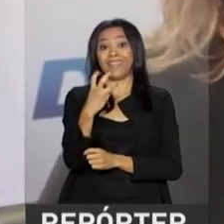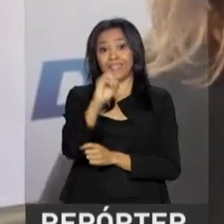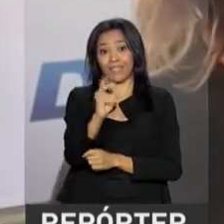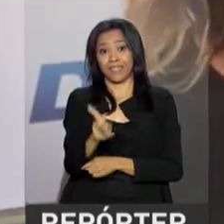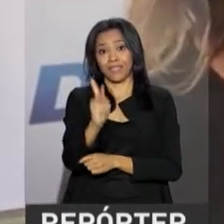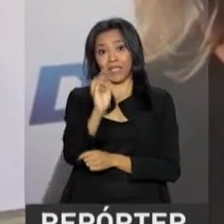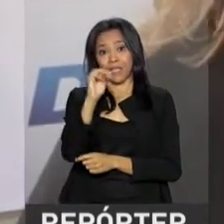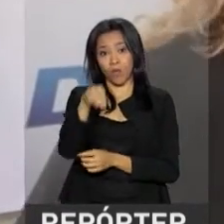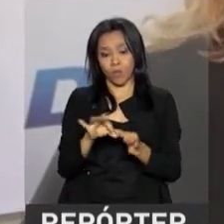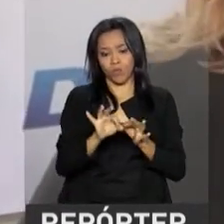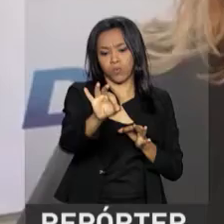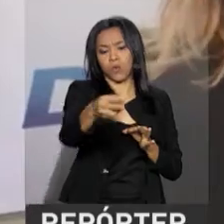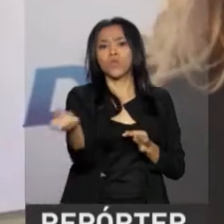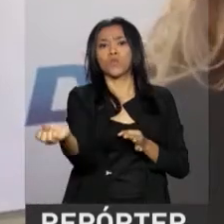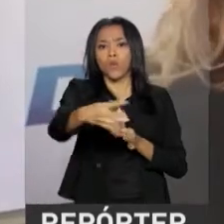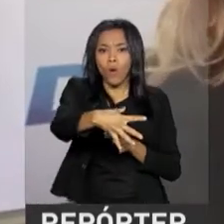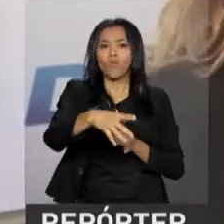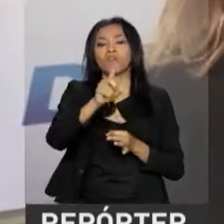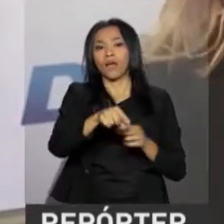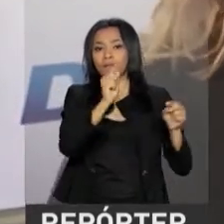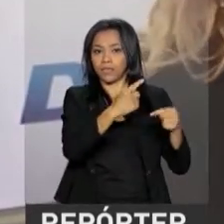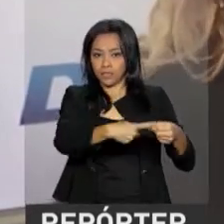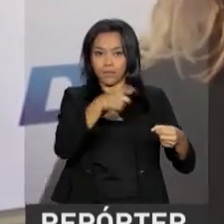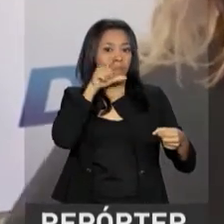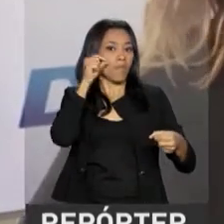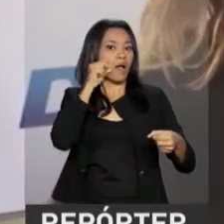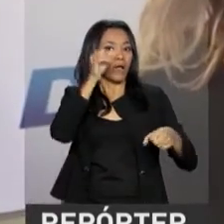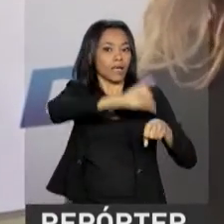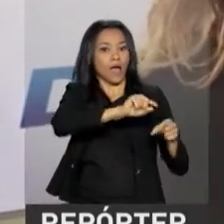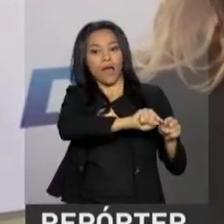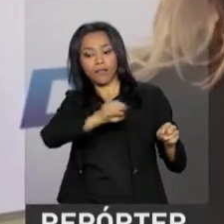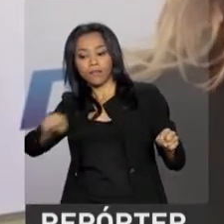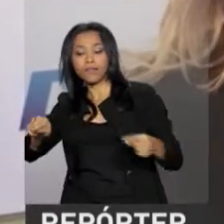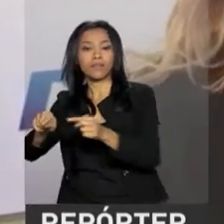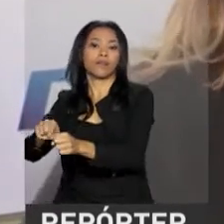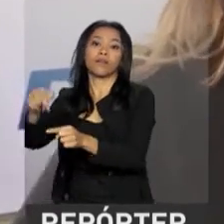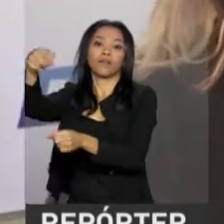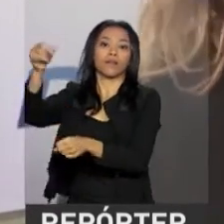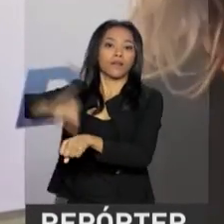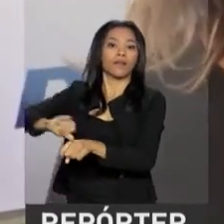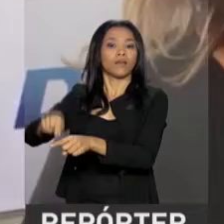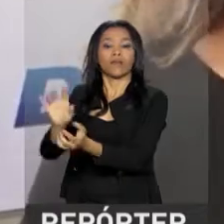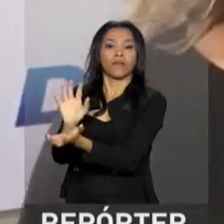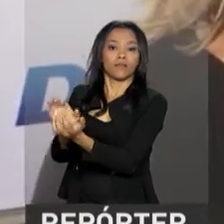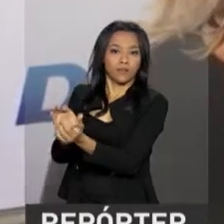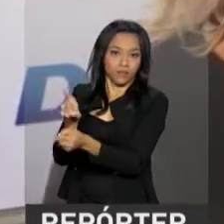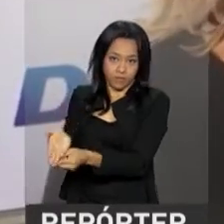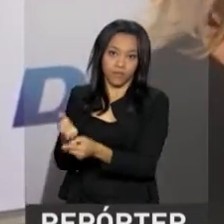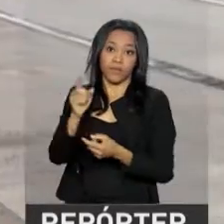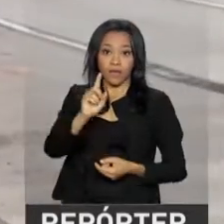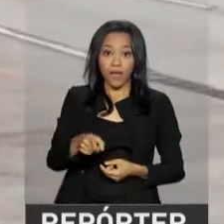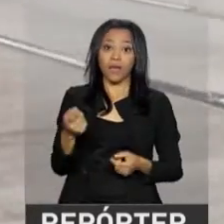que vai interligar Maceió a Recife. A obra faz parte do programa Agora é Avançar do